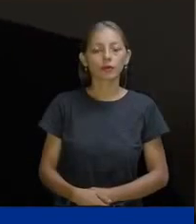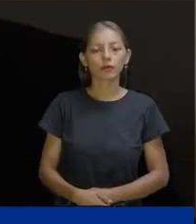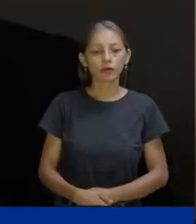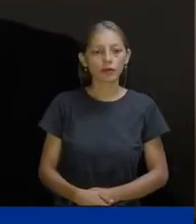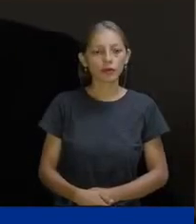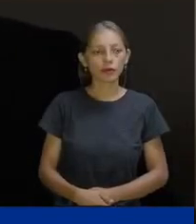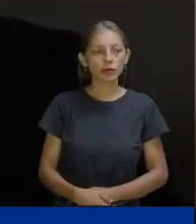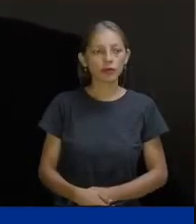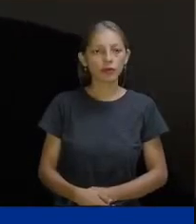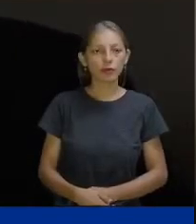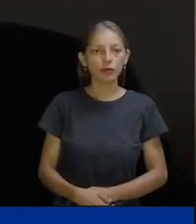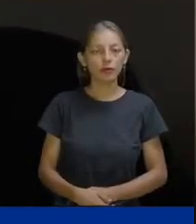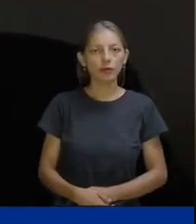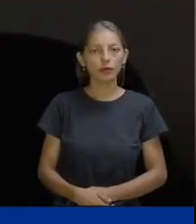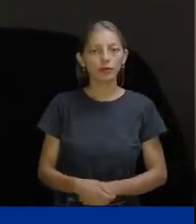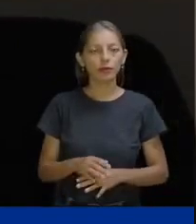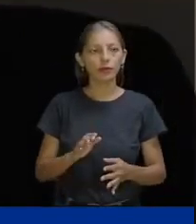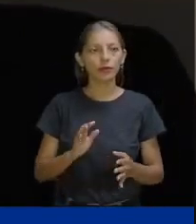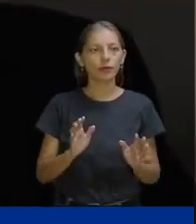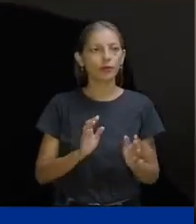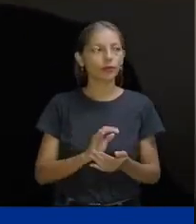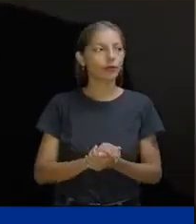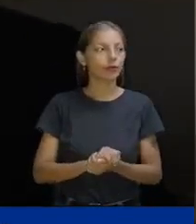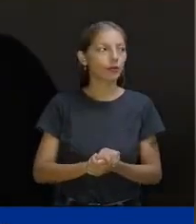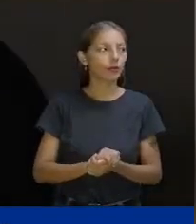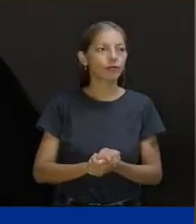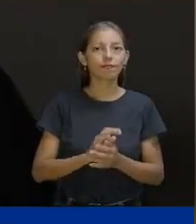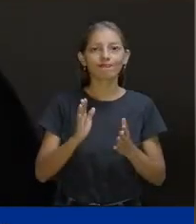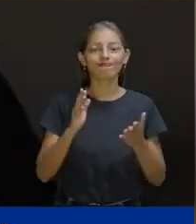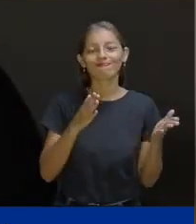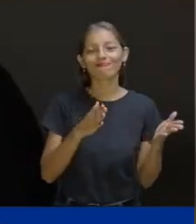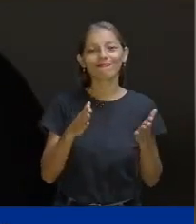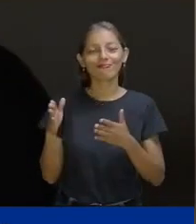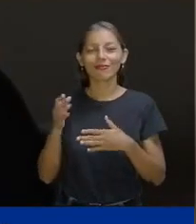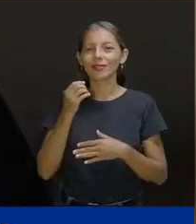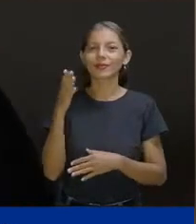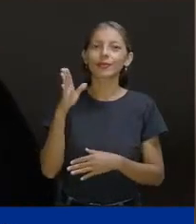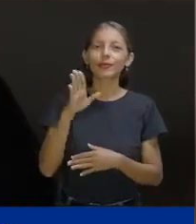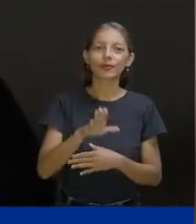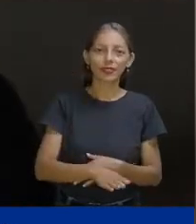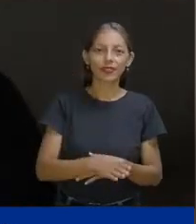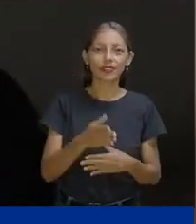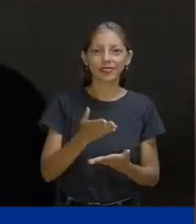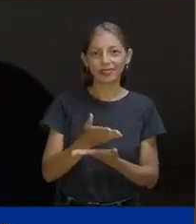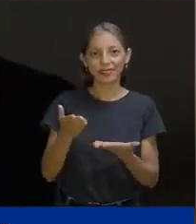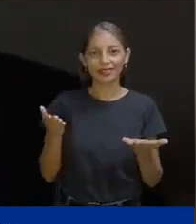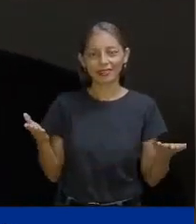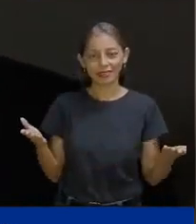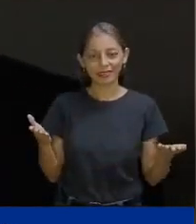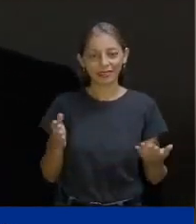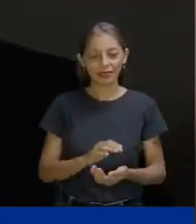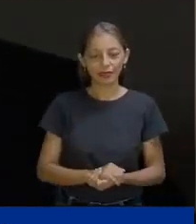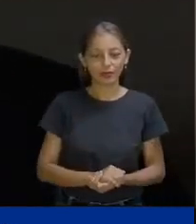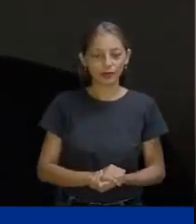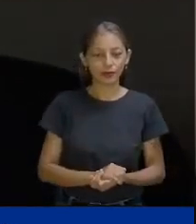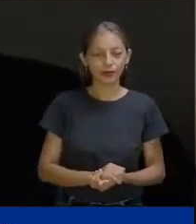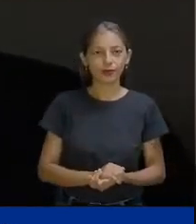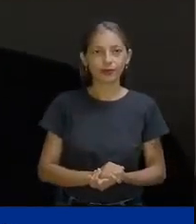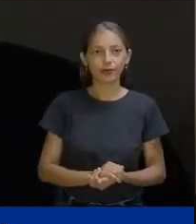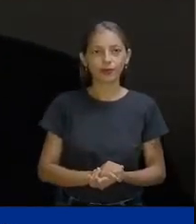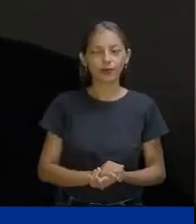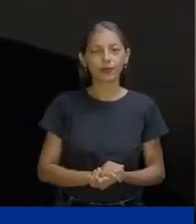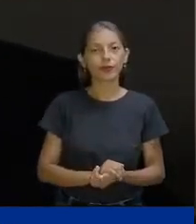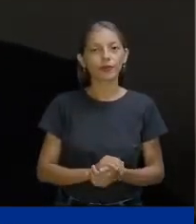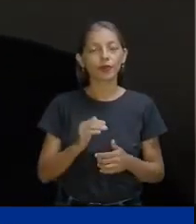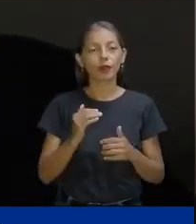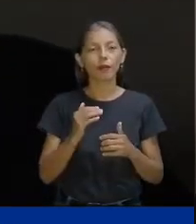Assim, eu acho que nossa vinheta já passou. Eu quero desejar boa tarde a todos os membros. Foco no desembargador João Lages, do busto